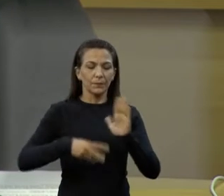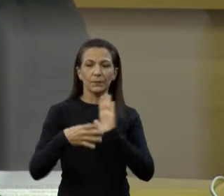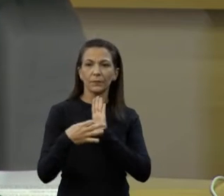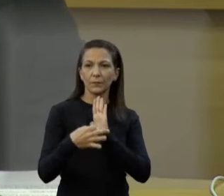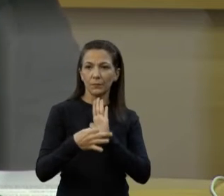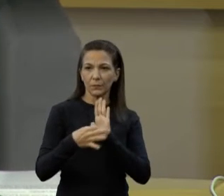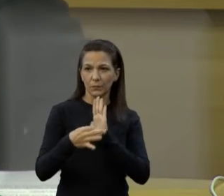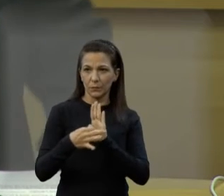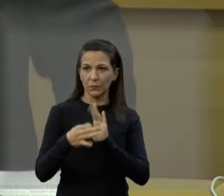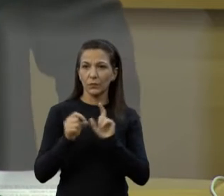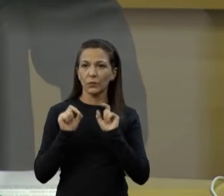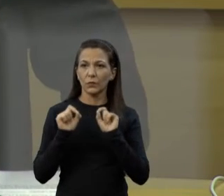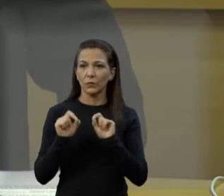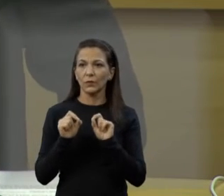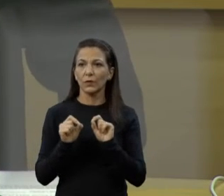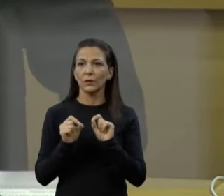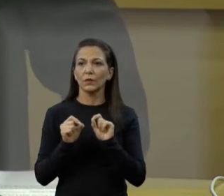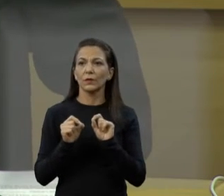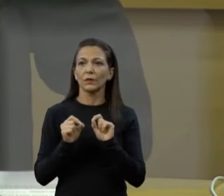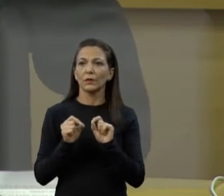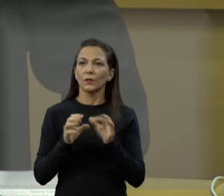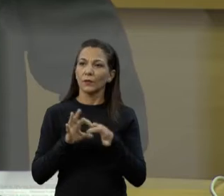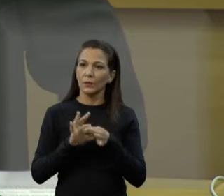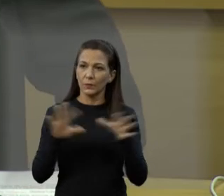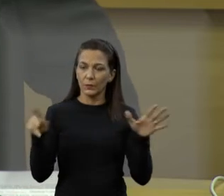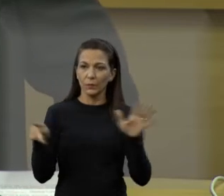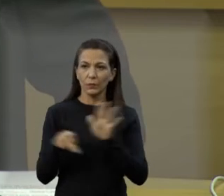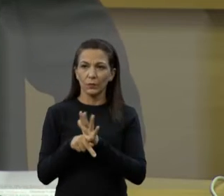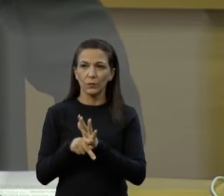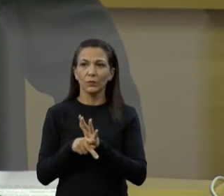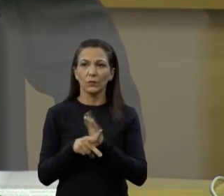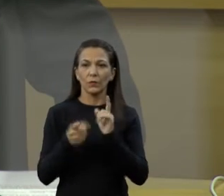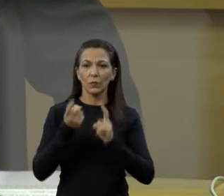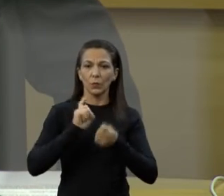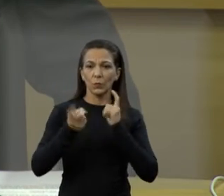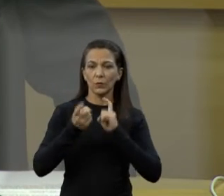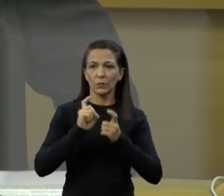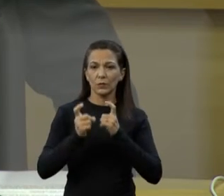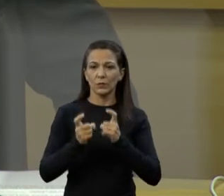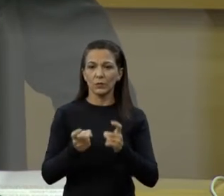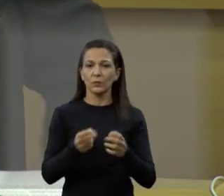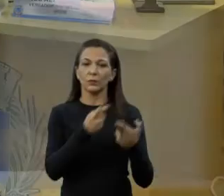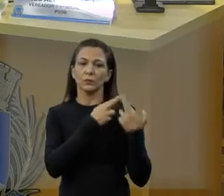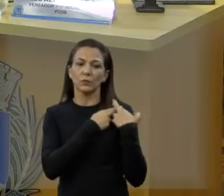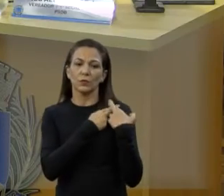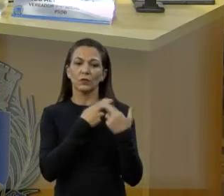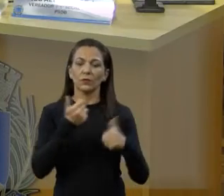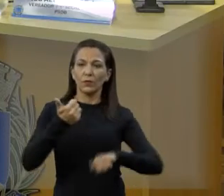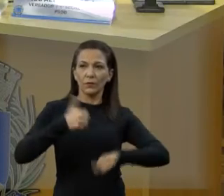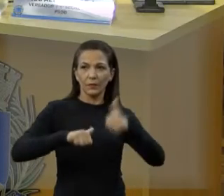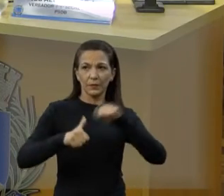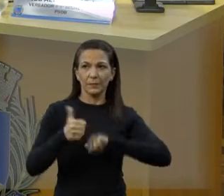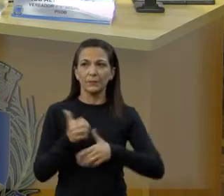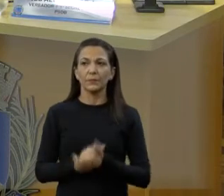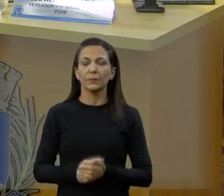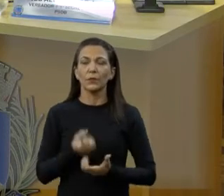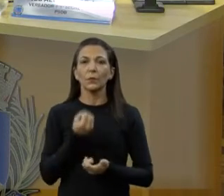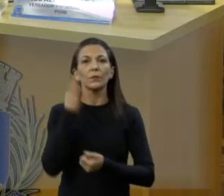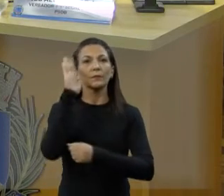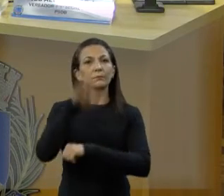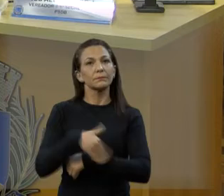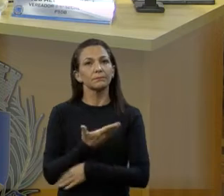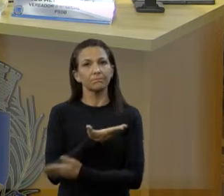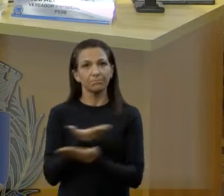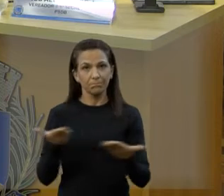preposições que serão julgadas objeto de deliberação encaminhados às comissões competentes muito boa tarde a